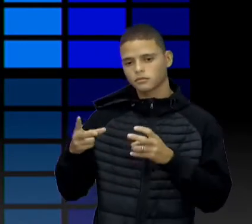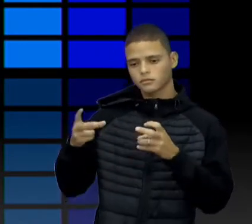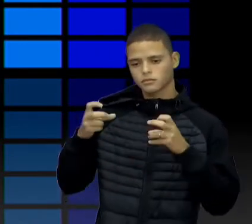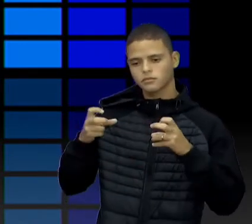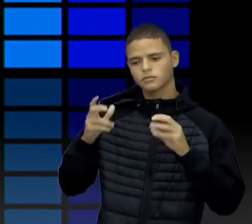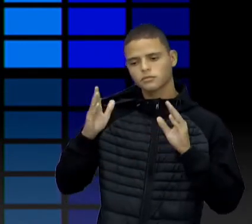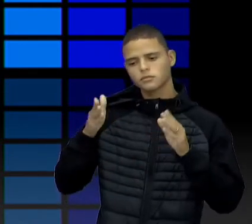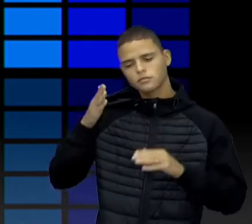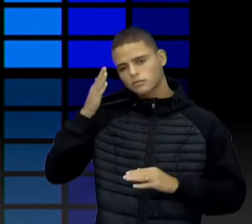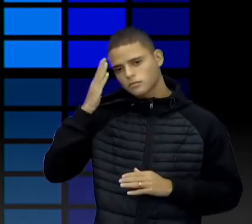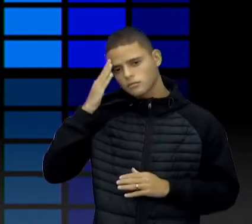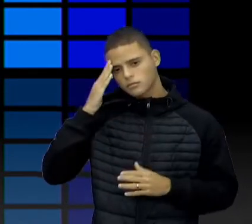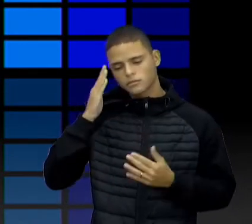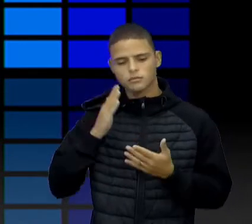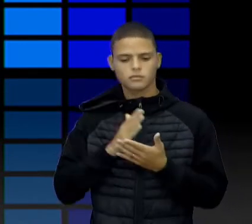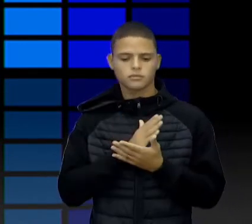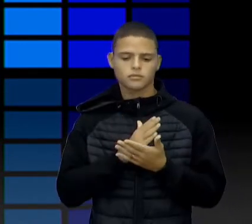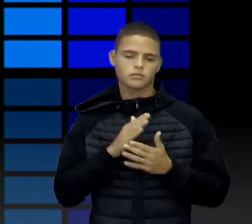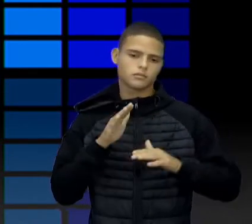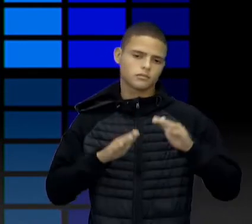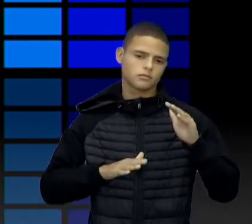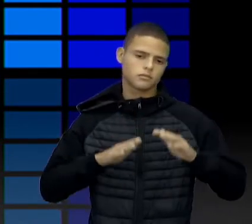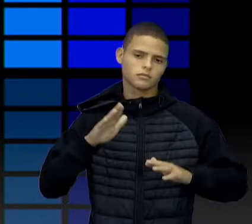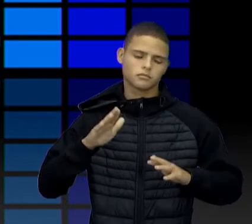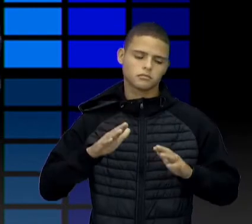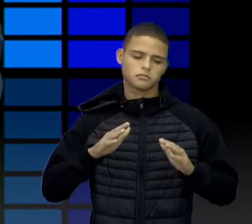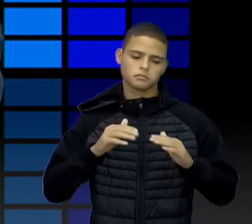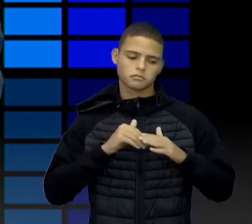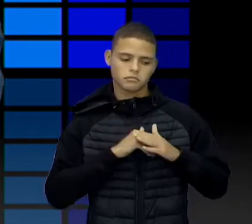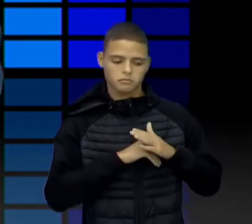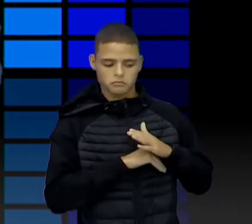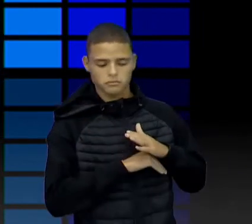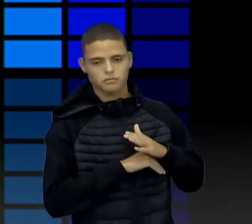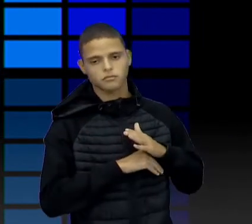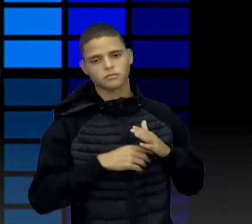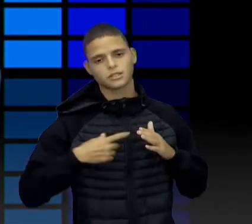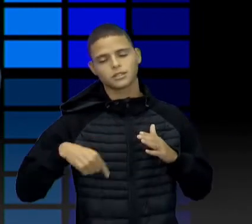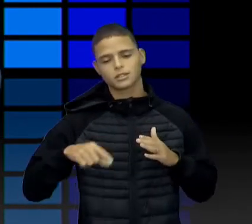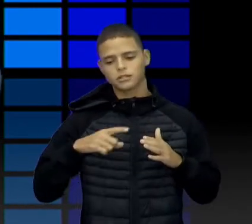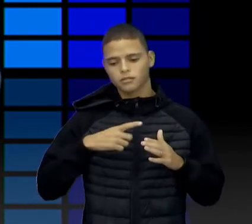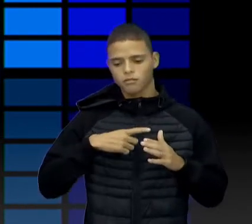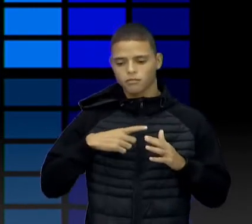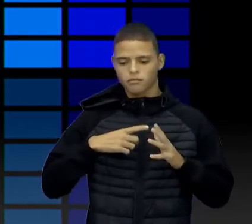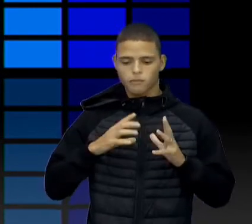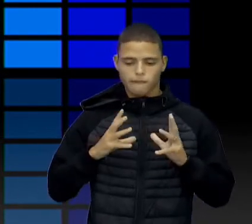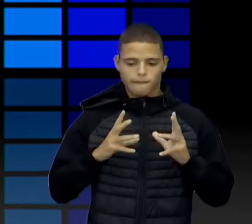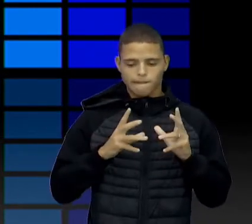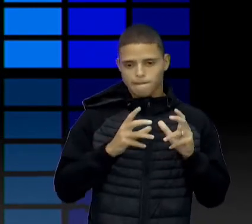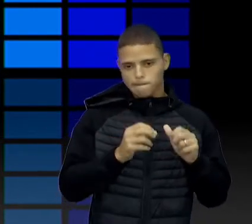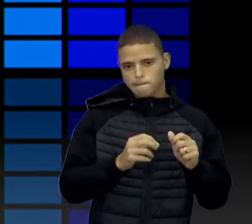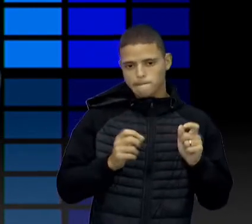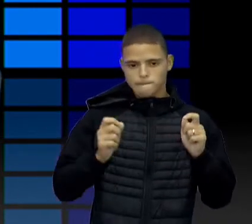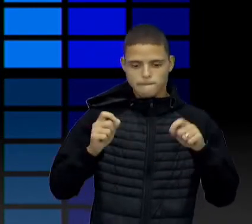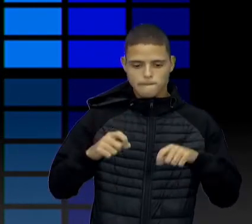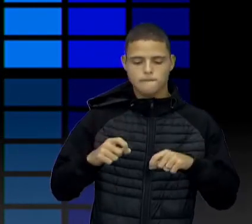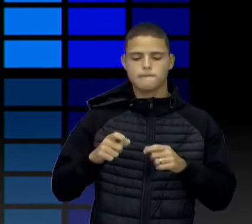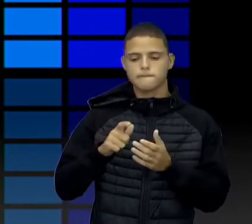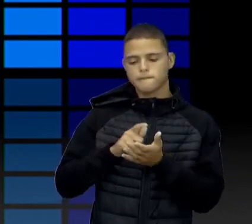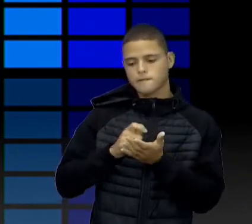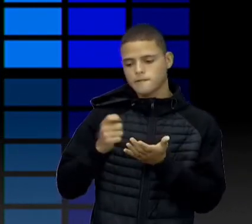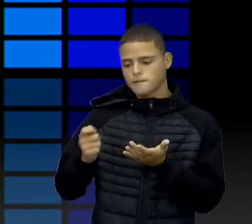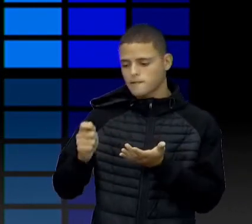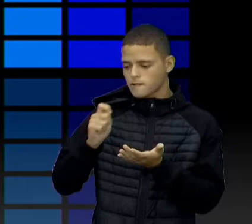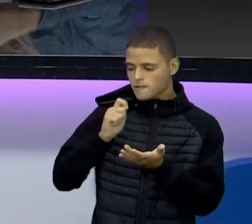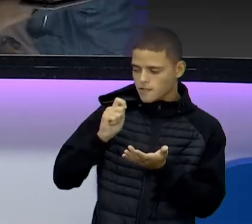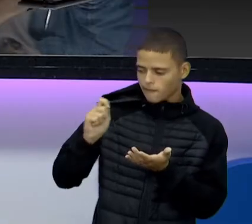eles já sabiam de coisas que até então não eram ditas. Sim. Então a gente tem toda a possibilidade de jornal comunitário, as mídias,